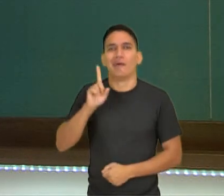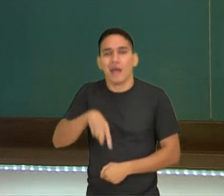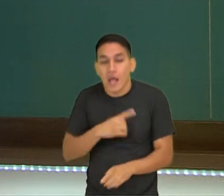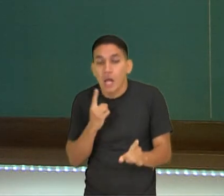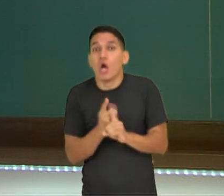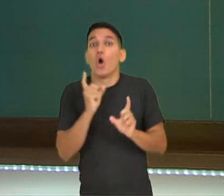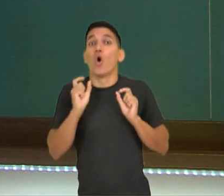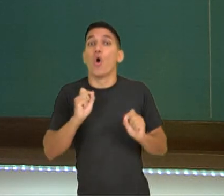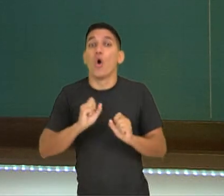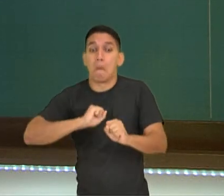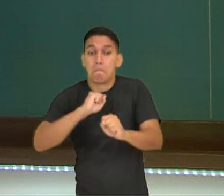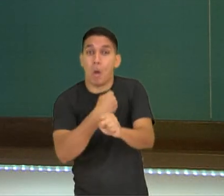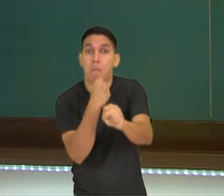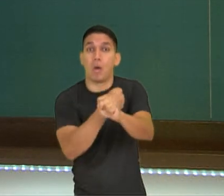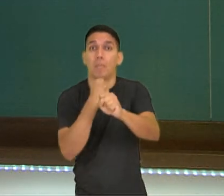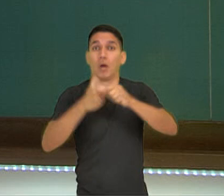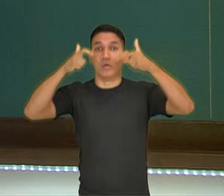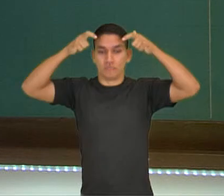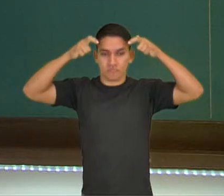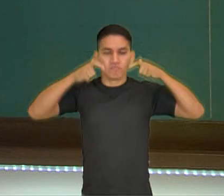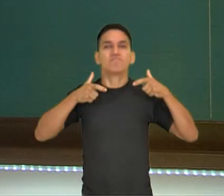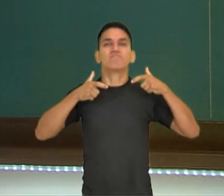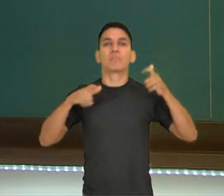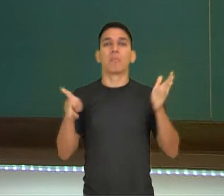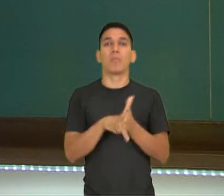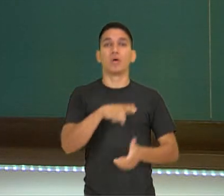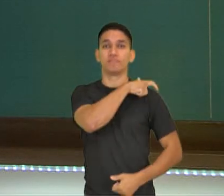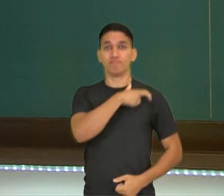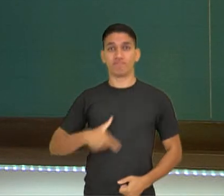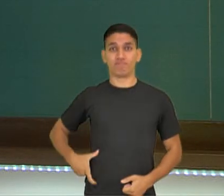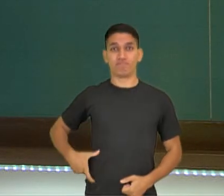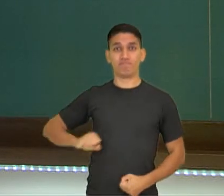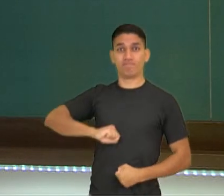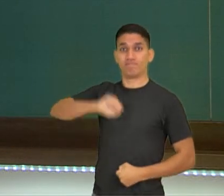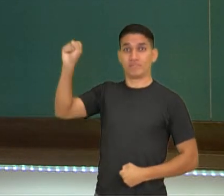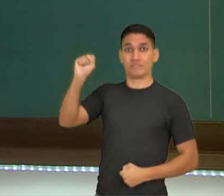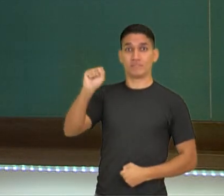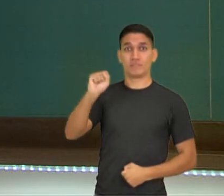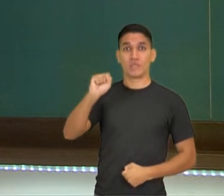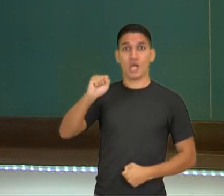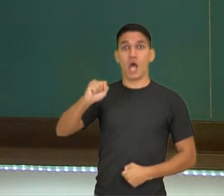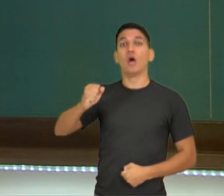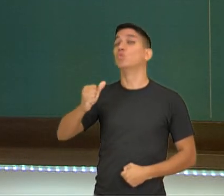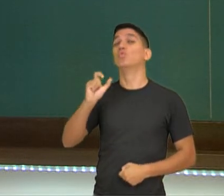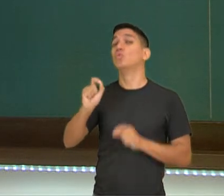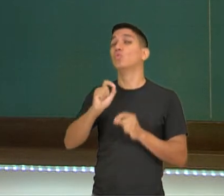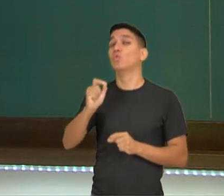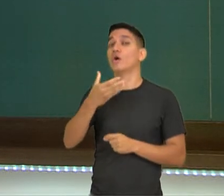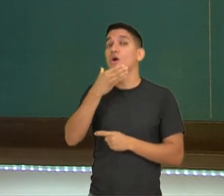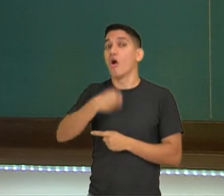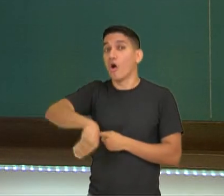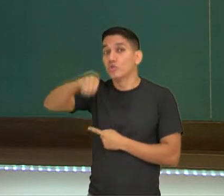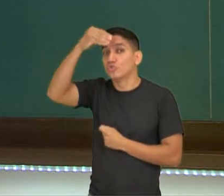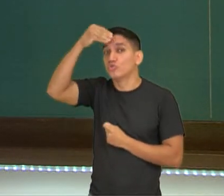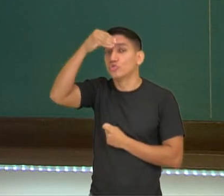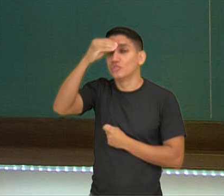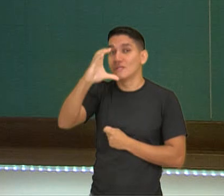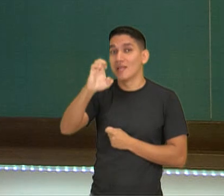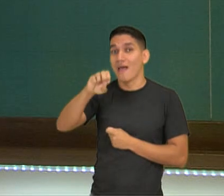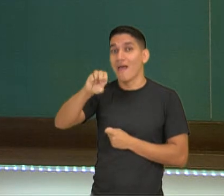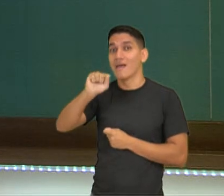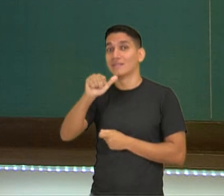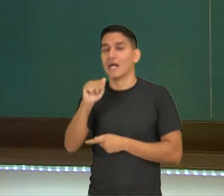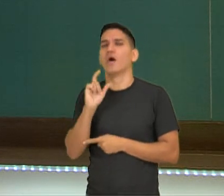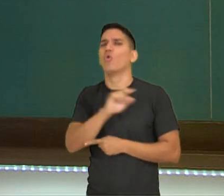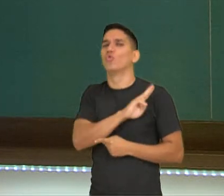uma estátua, o busto do imperador César, ou melhor, do seu sobrinho, Otávio Augusto, de 25 anos